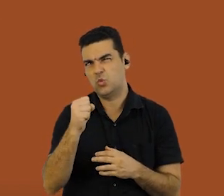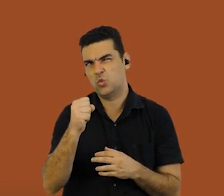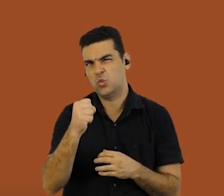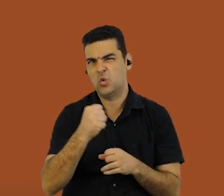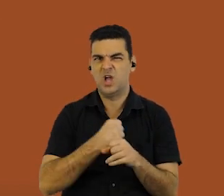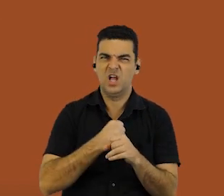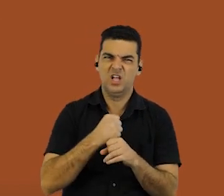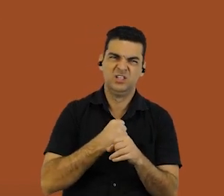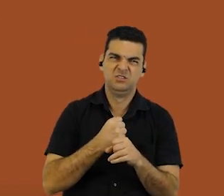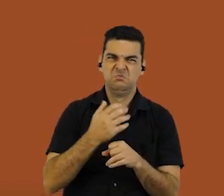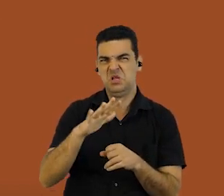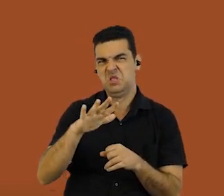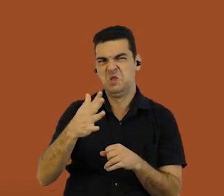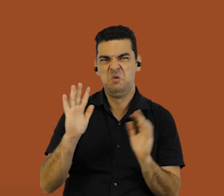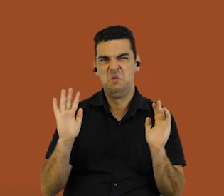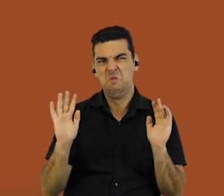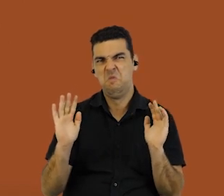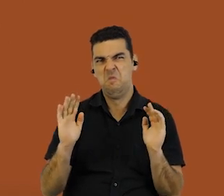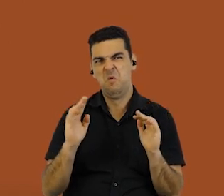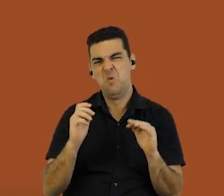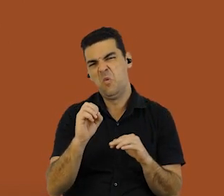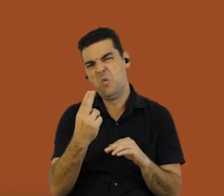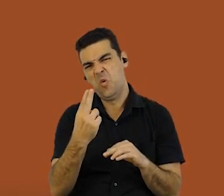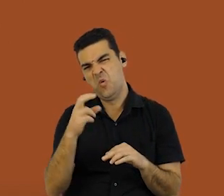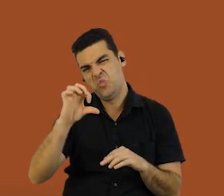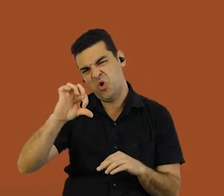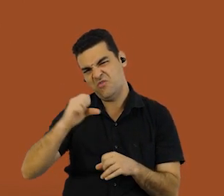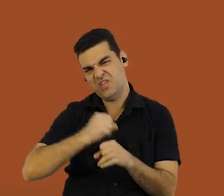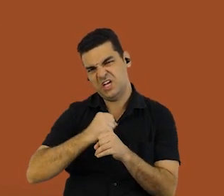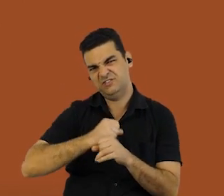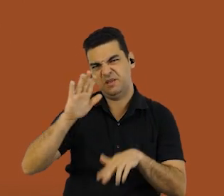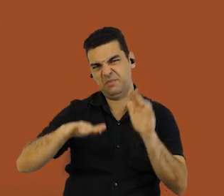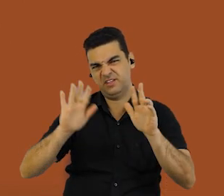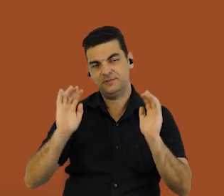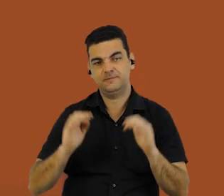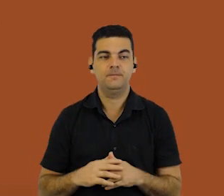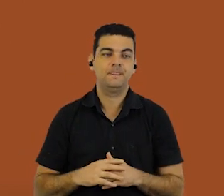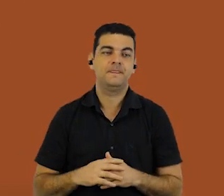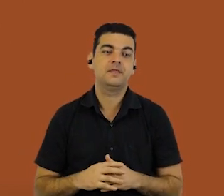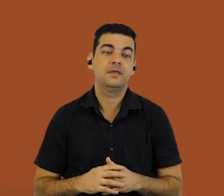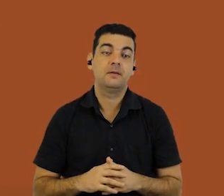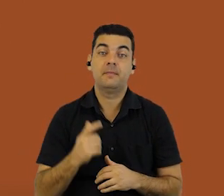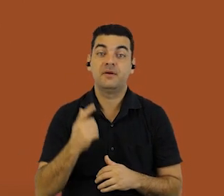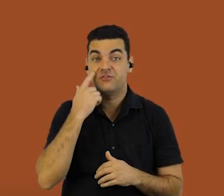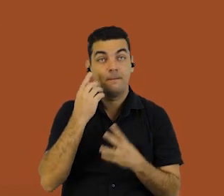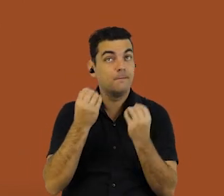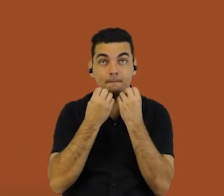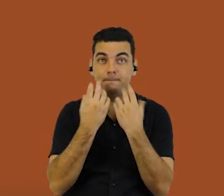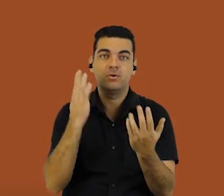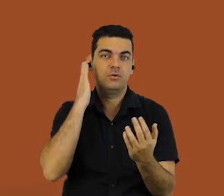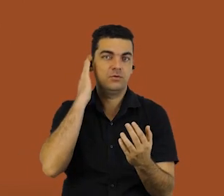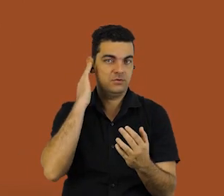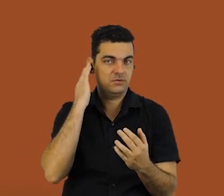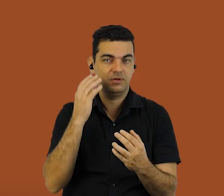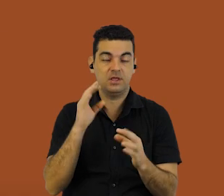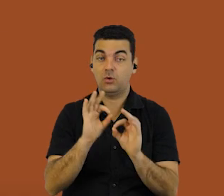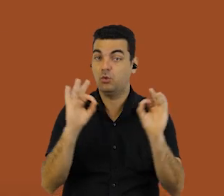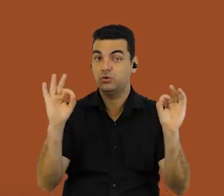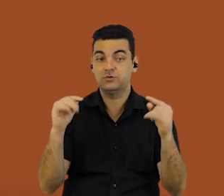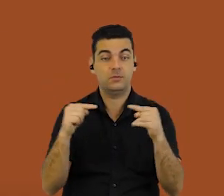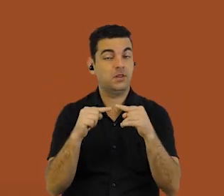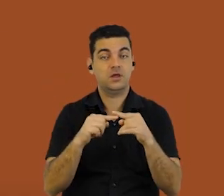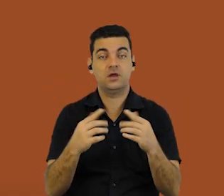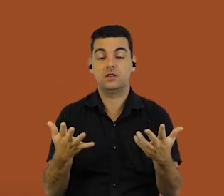8 anos, eu acho que são 8 anos, né? E ela tem feito transformações muito